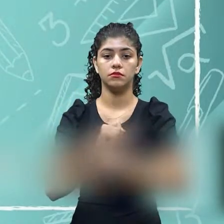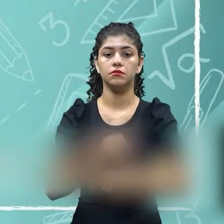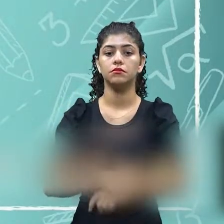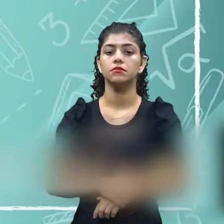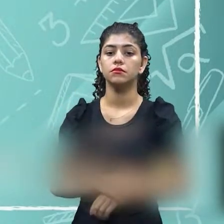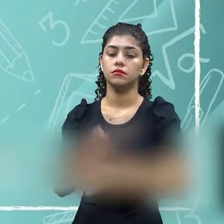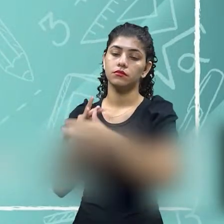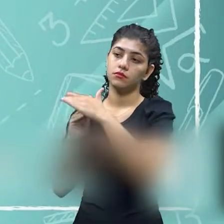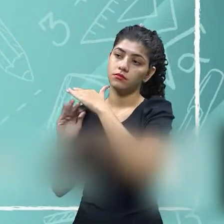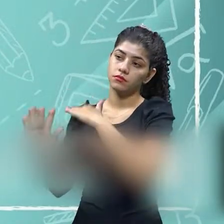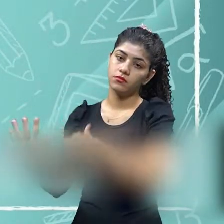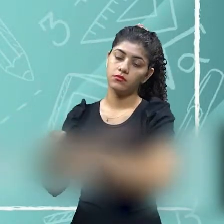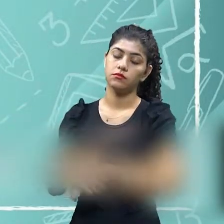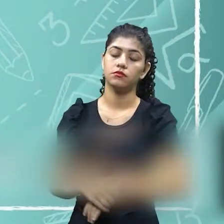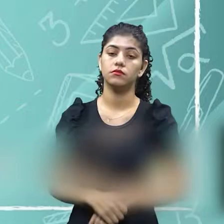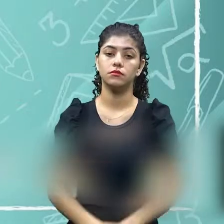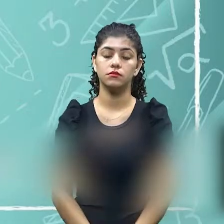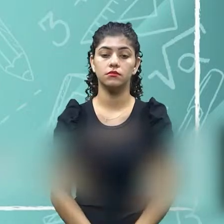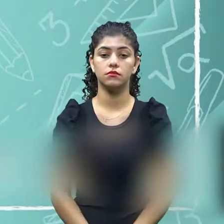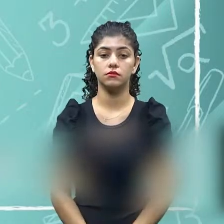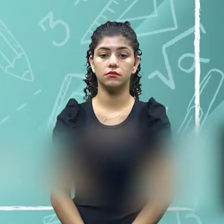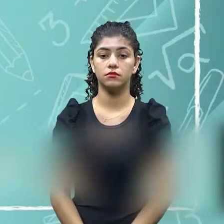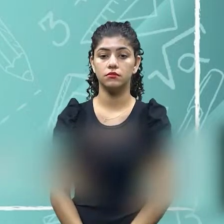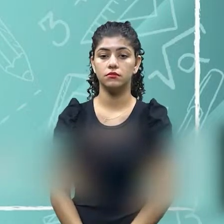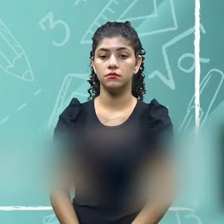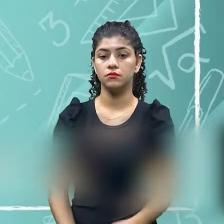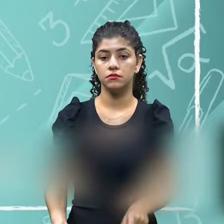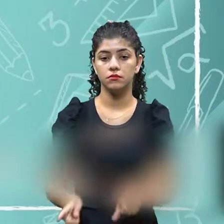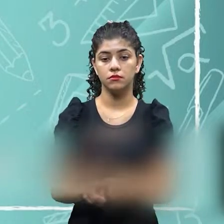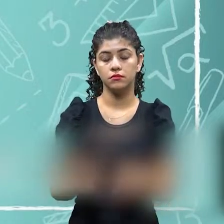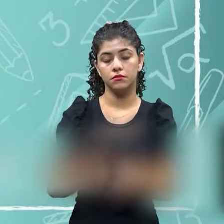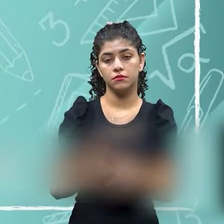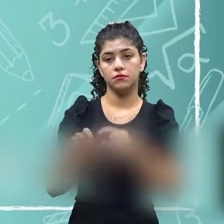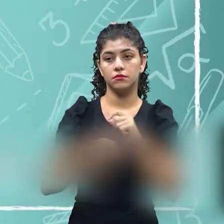está vinculada ao importador, o exportador ele também